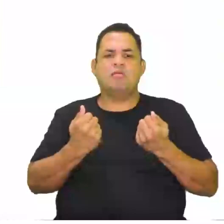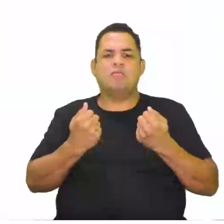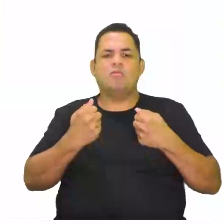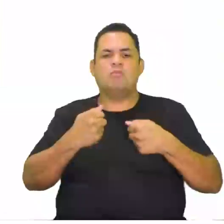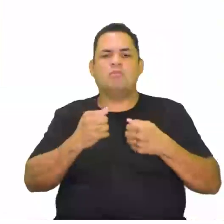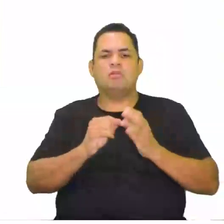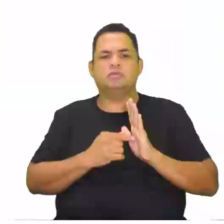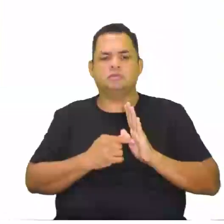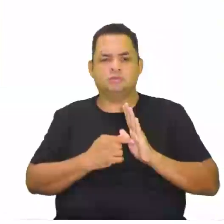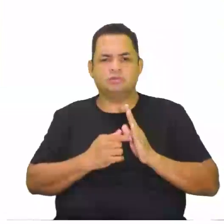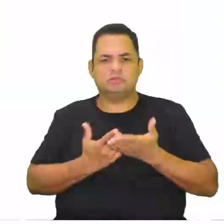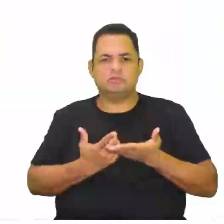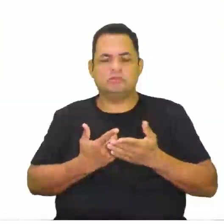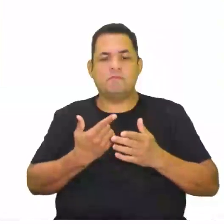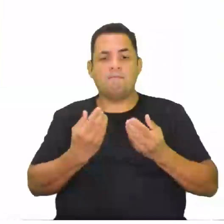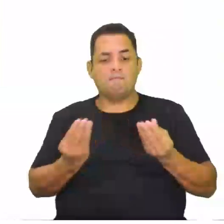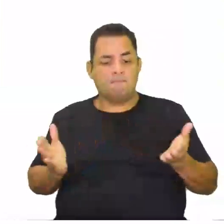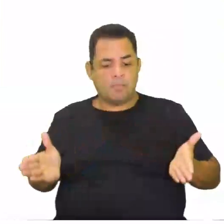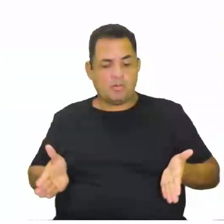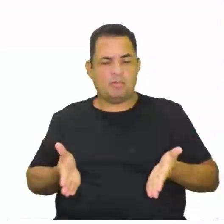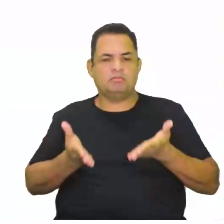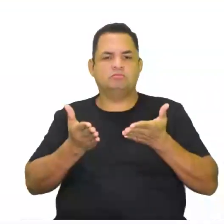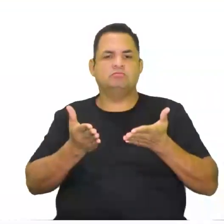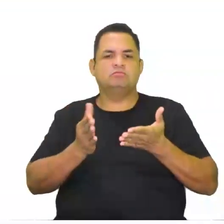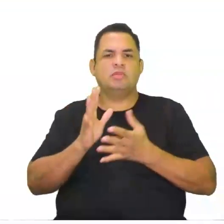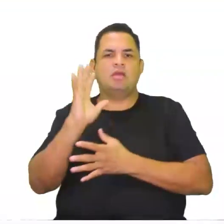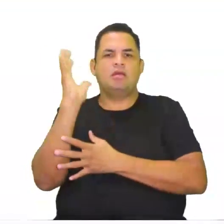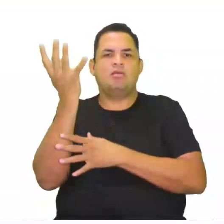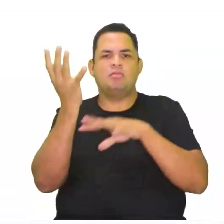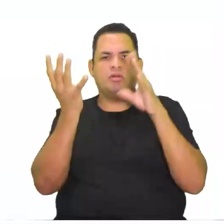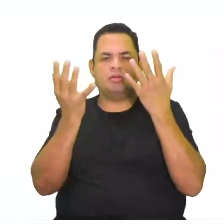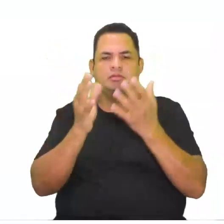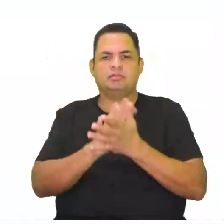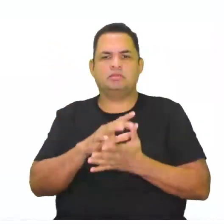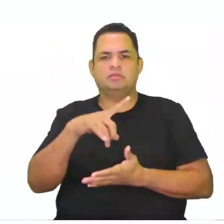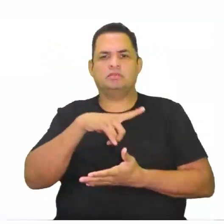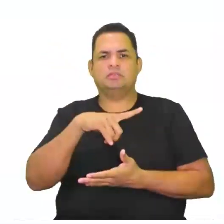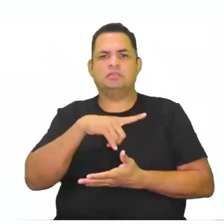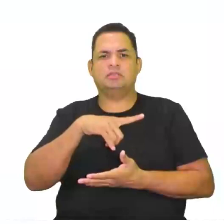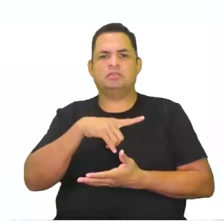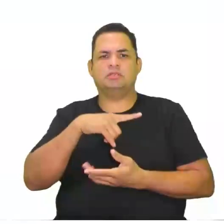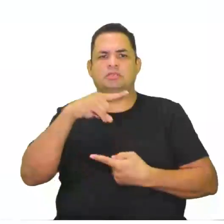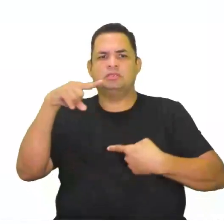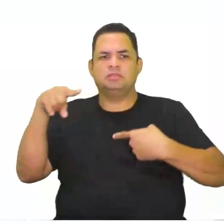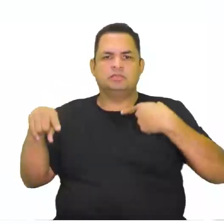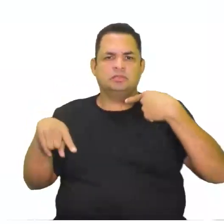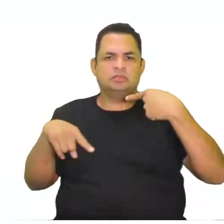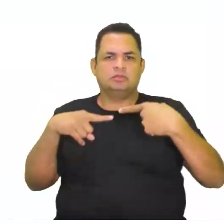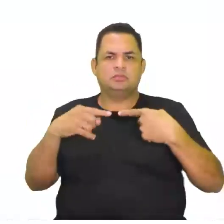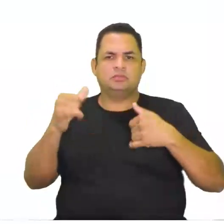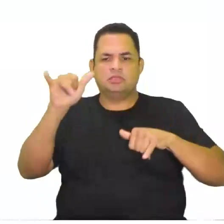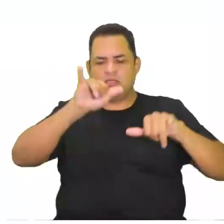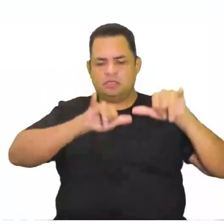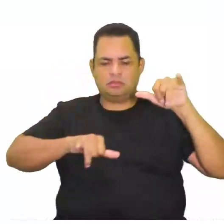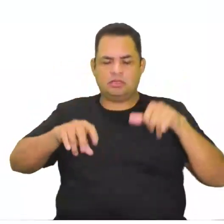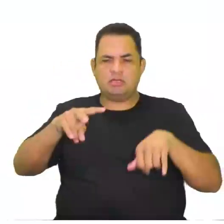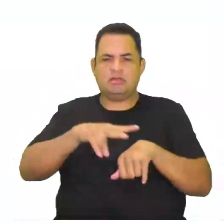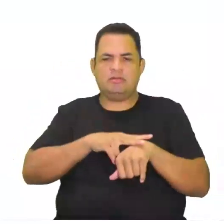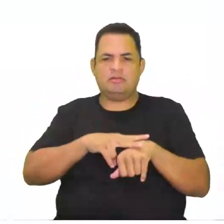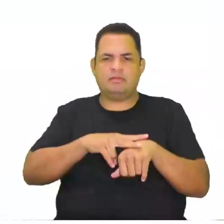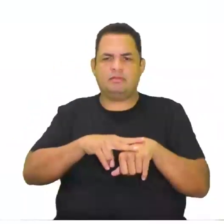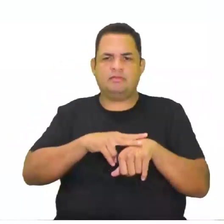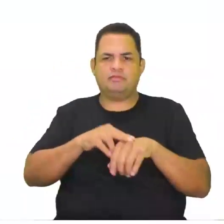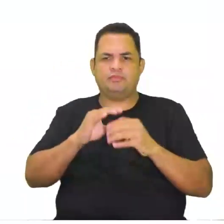nosso meio ambiente. E aí a gente tem 3 objetivos da química verde em específico, que